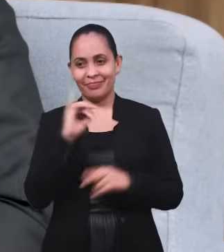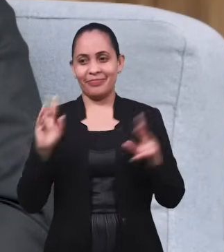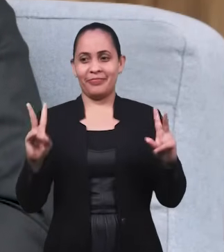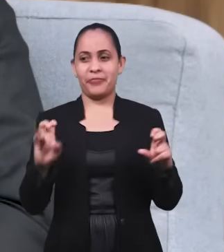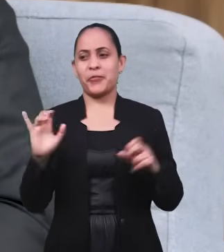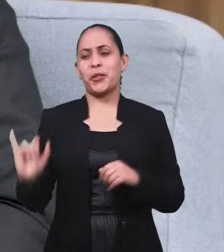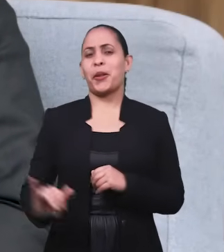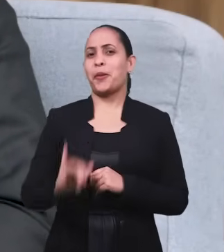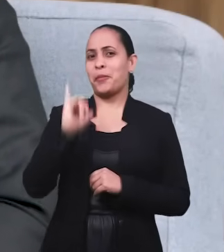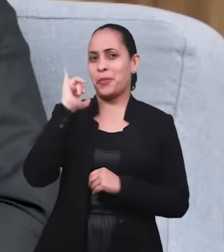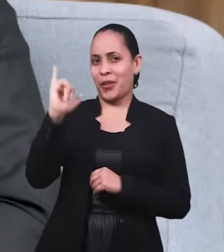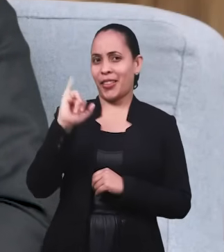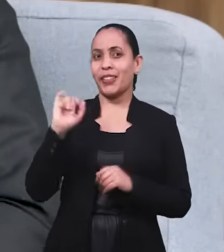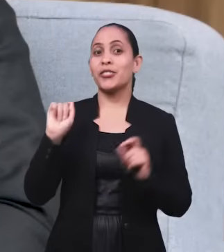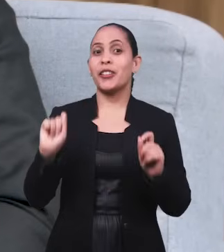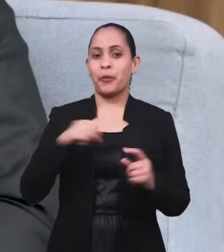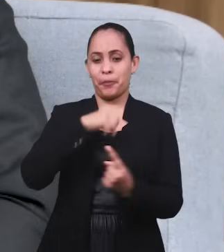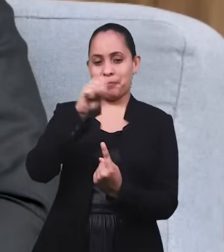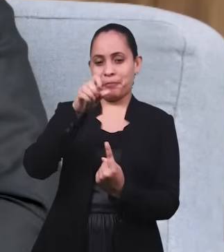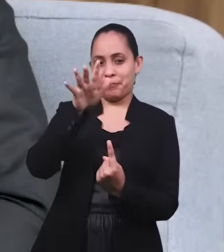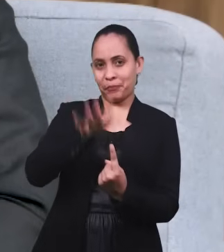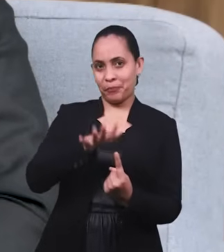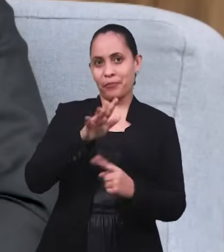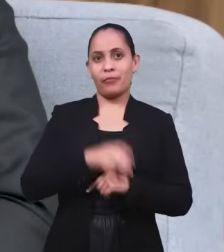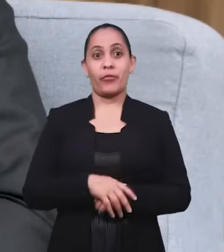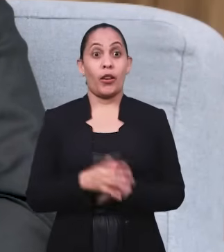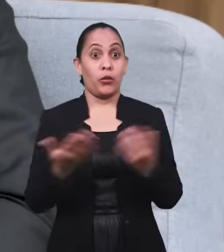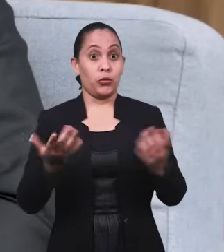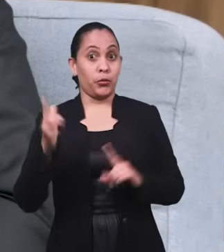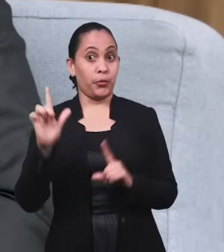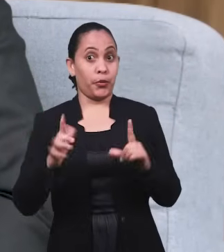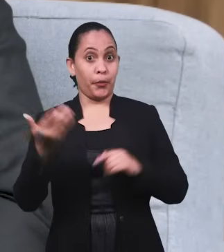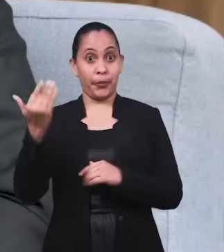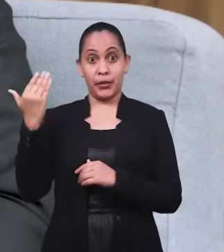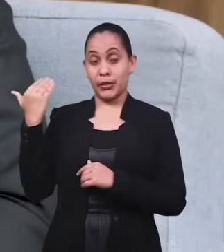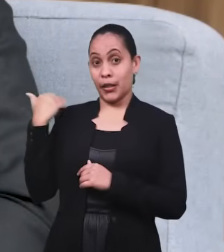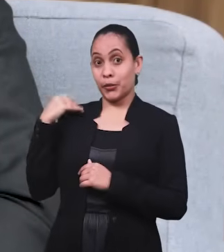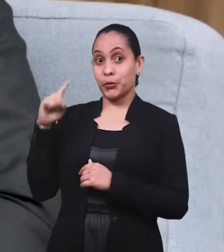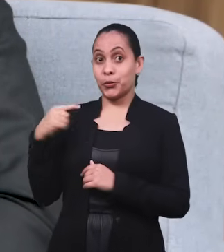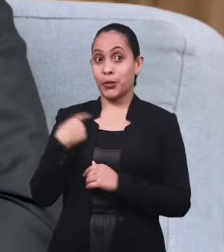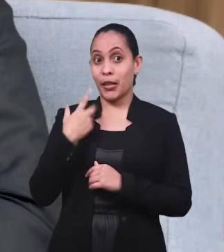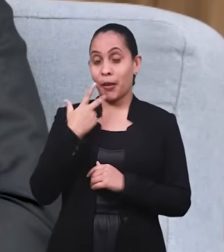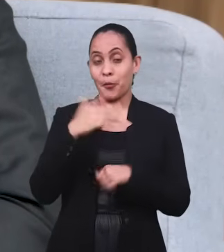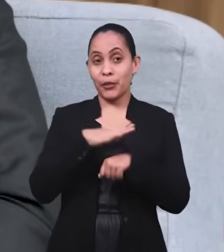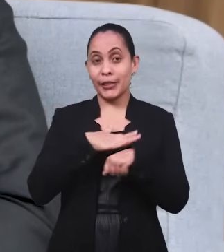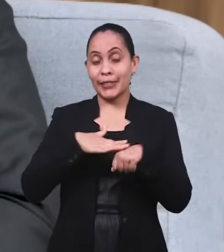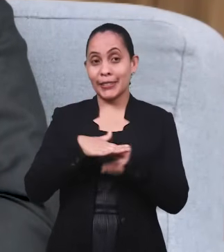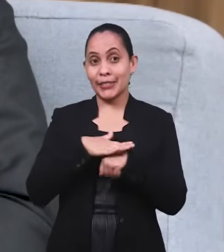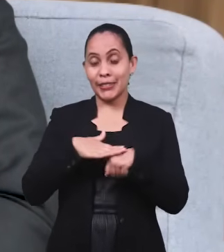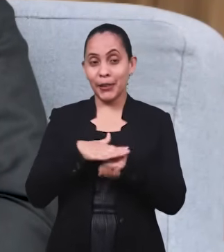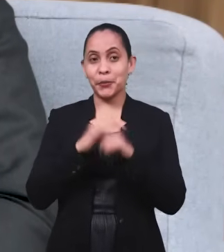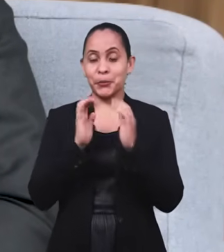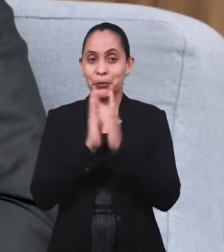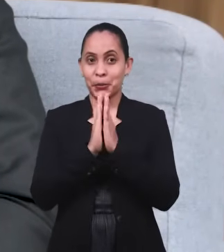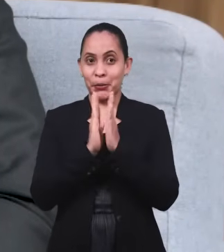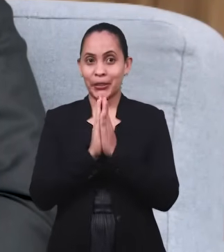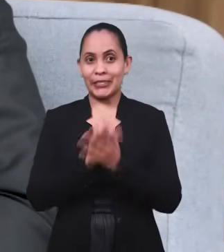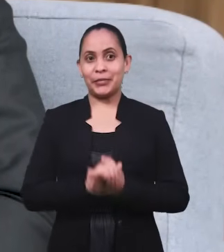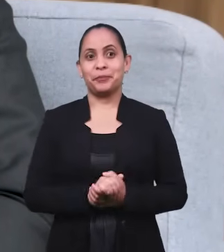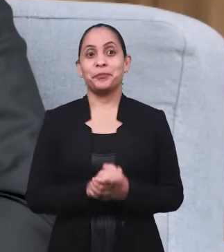tão importante que são os meios de graça. E nos episódios anteriores conversamos a respeito da